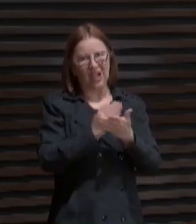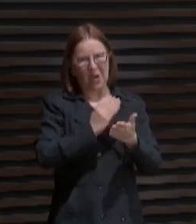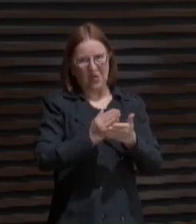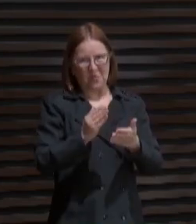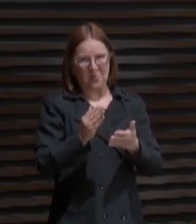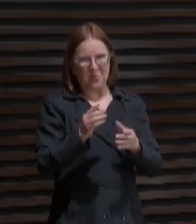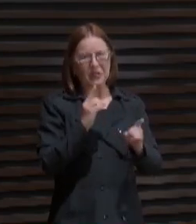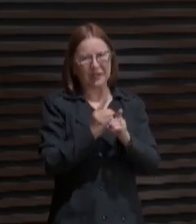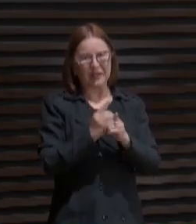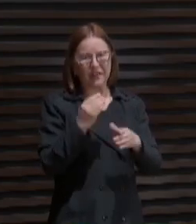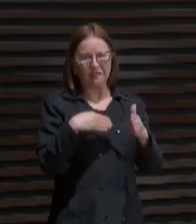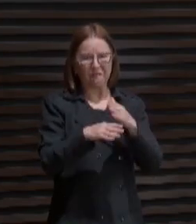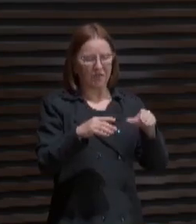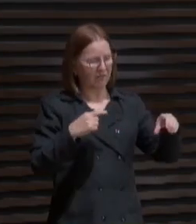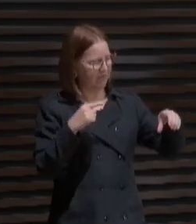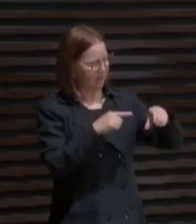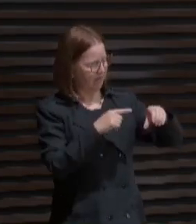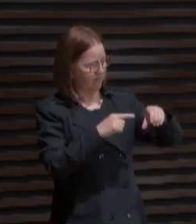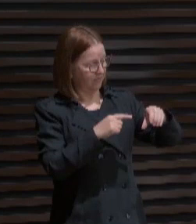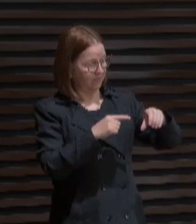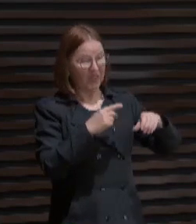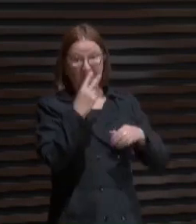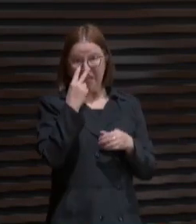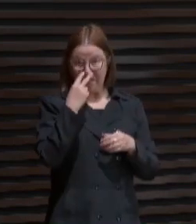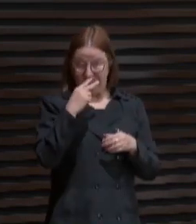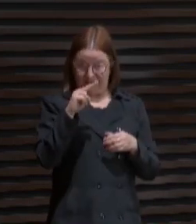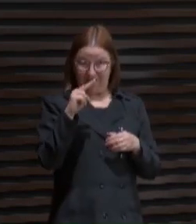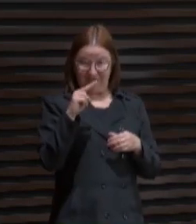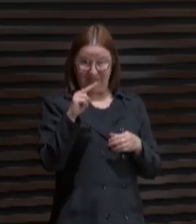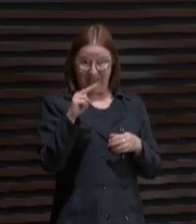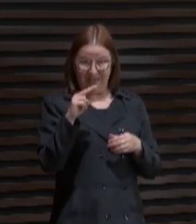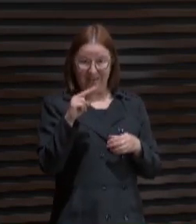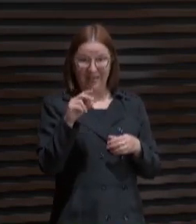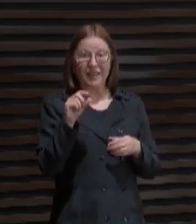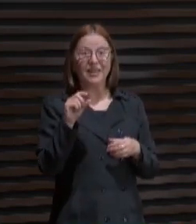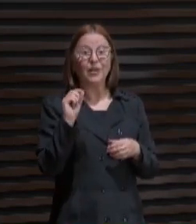e verificaram a exatidão do que as mulheres disseram. Não